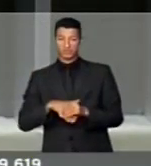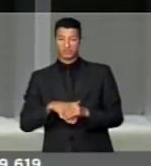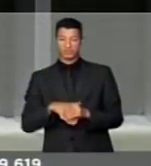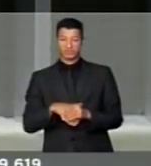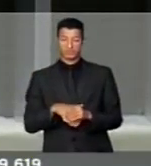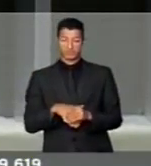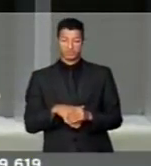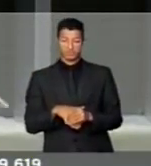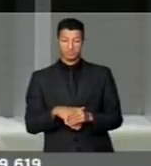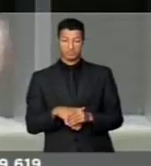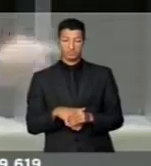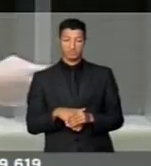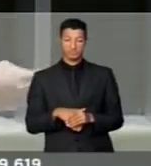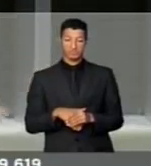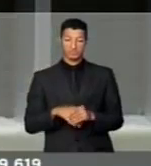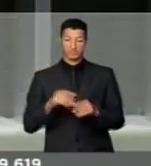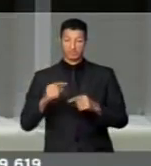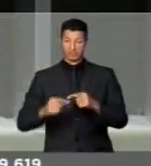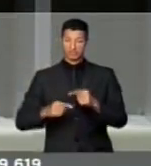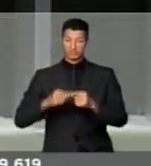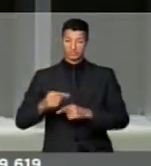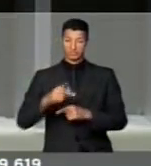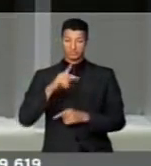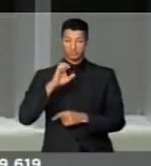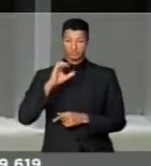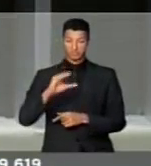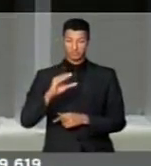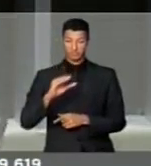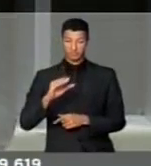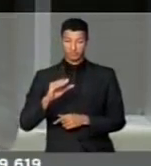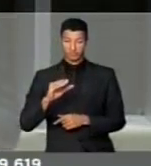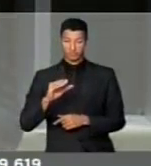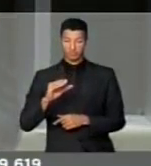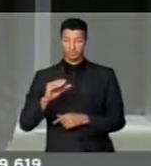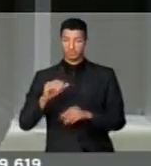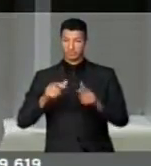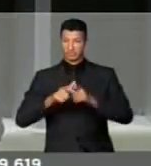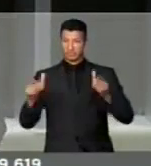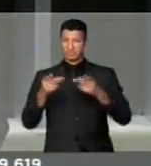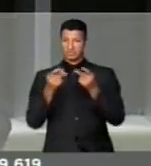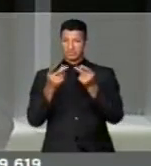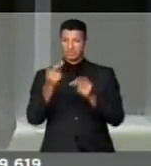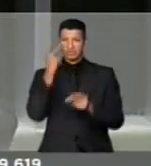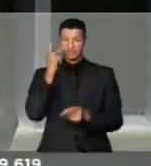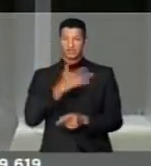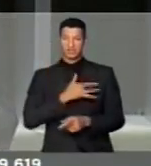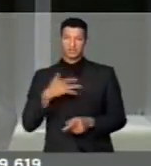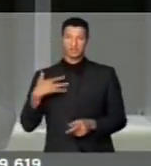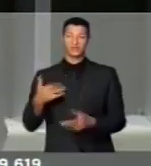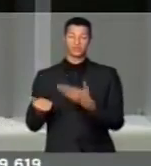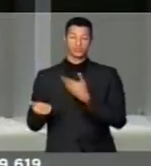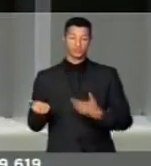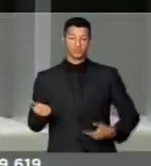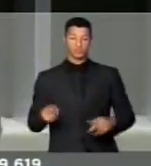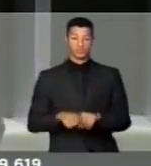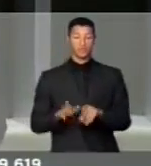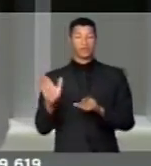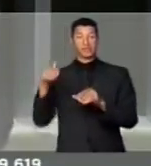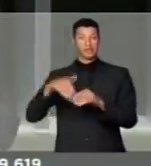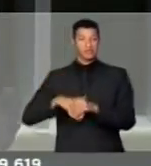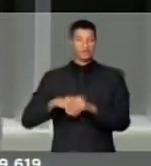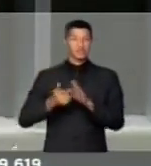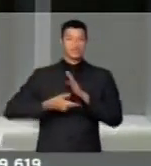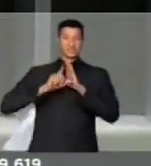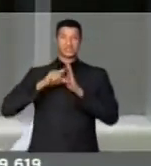Vanderlei Macris, em seguida uma PEC que amplia os recursos para a saúde pública, e na